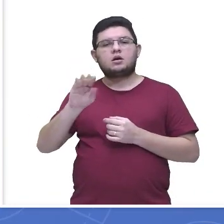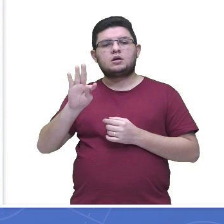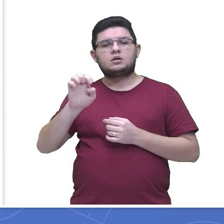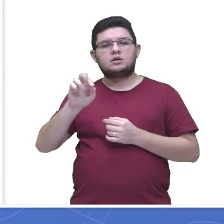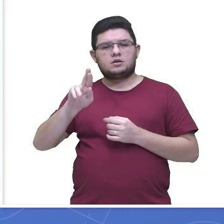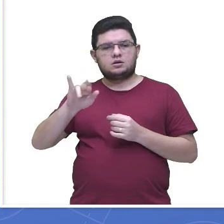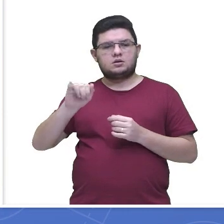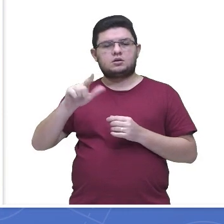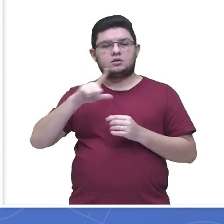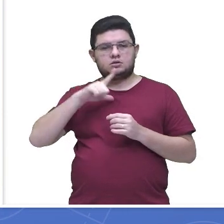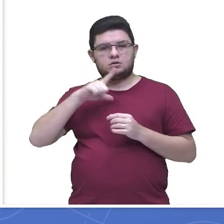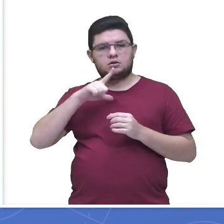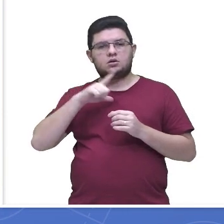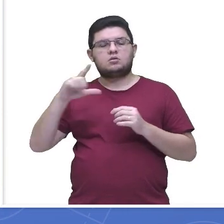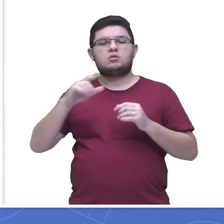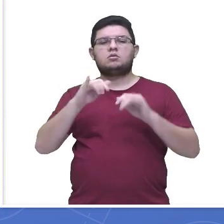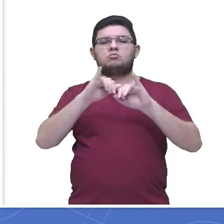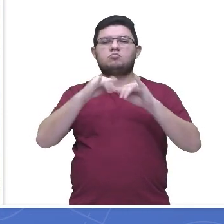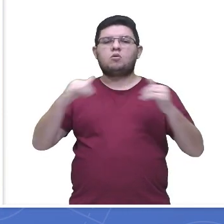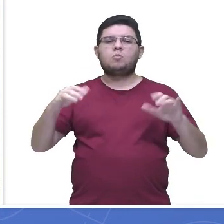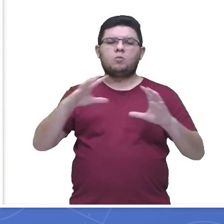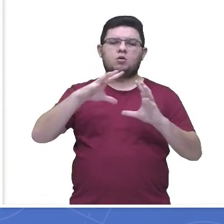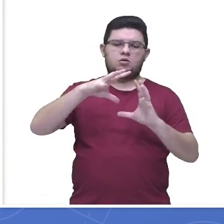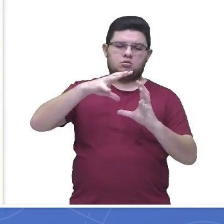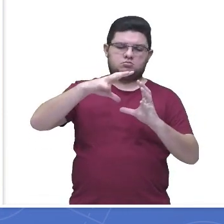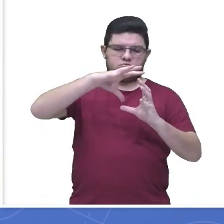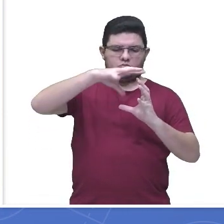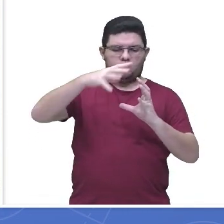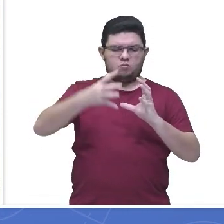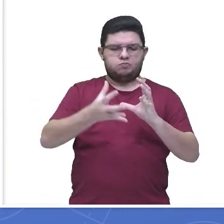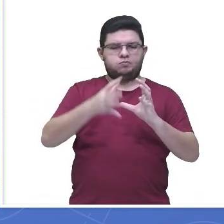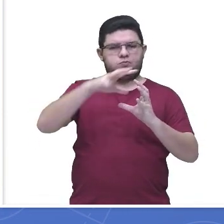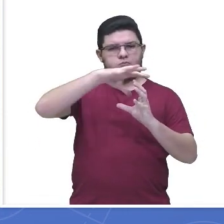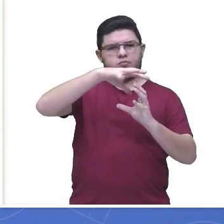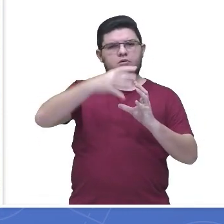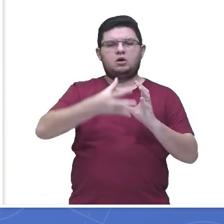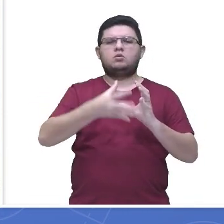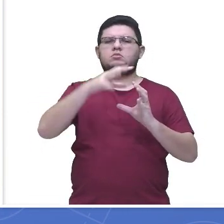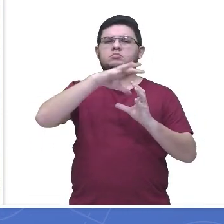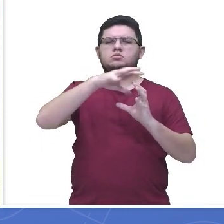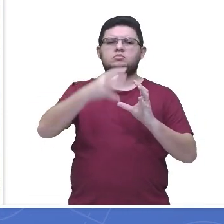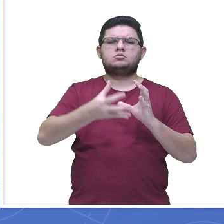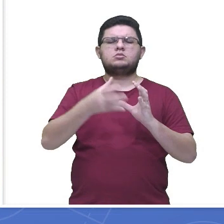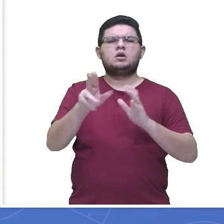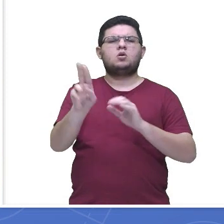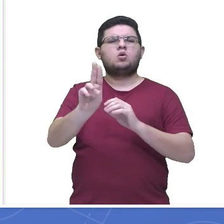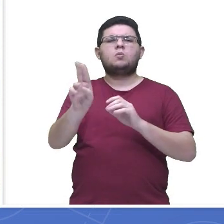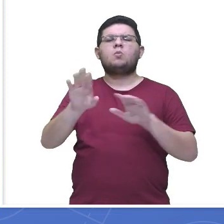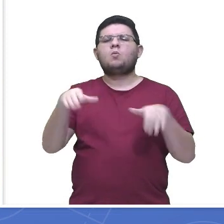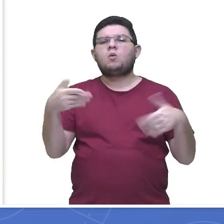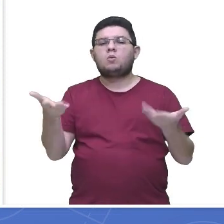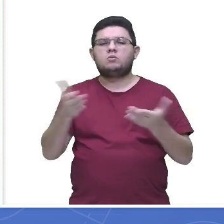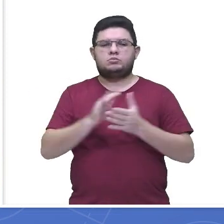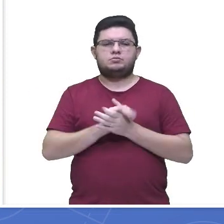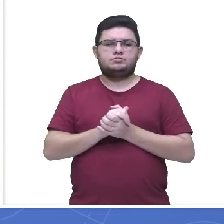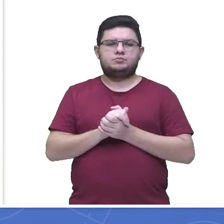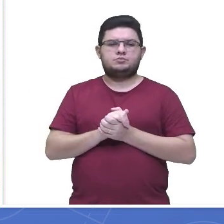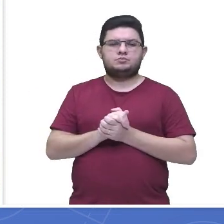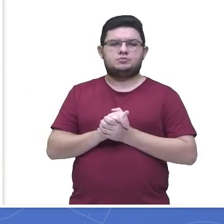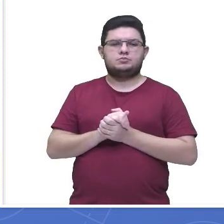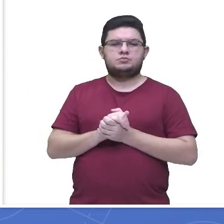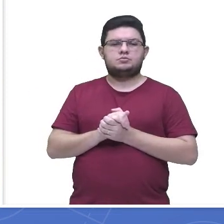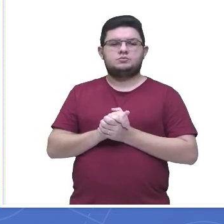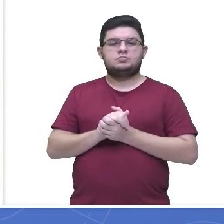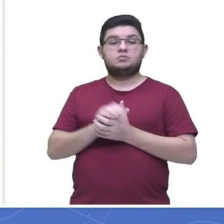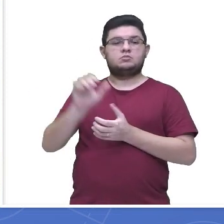formato arredondado, né? Cadê a nossa questão? Ela tem um formato esférico, né? Recebe o nome de espirilo,